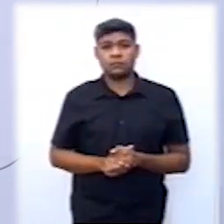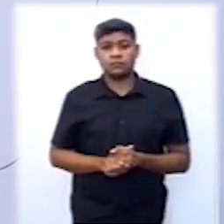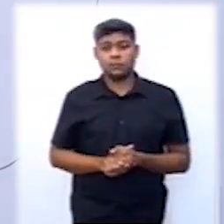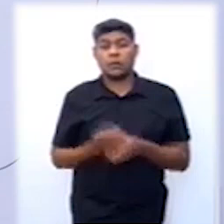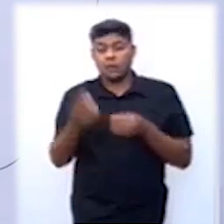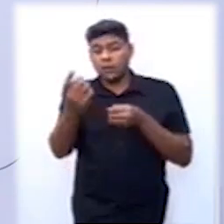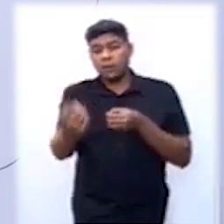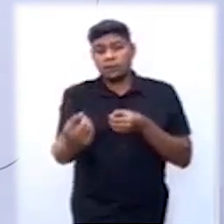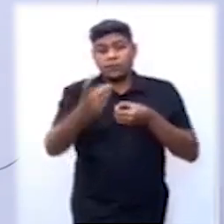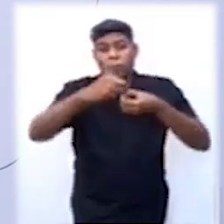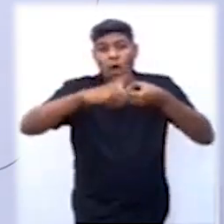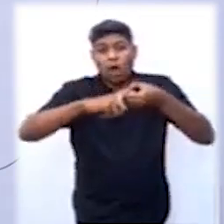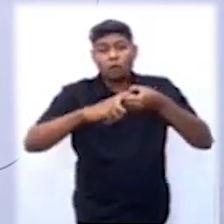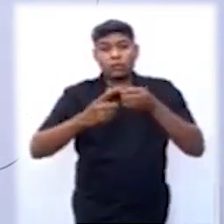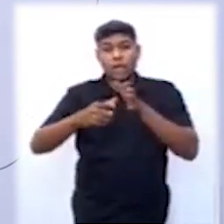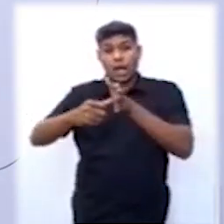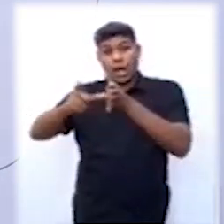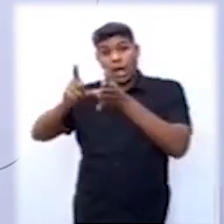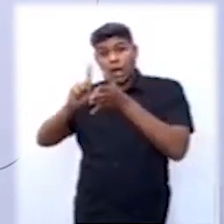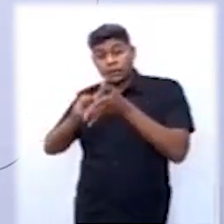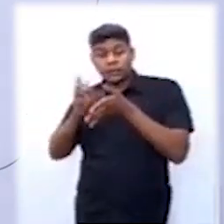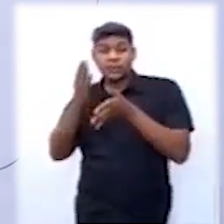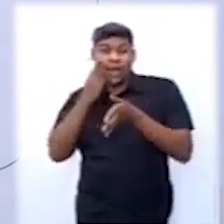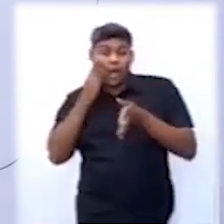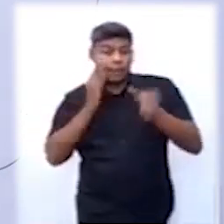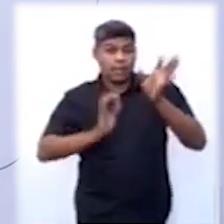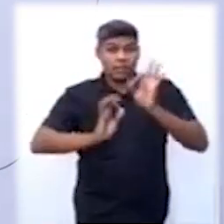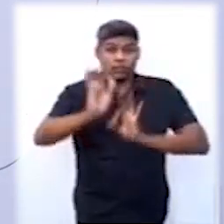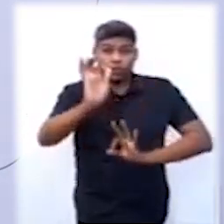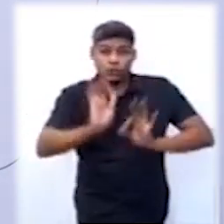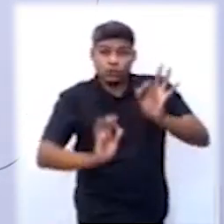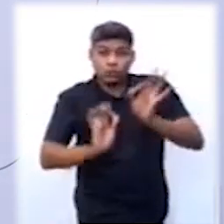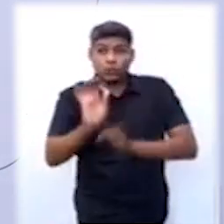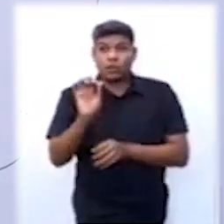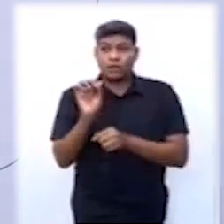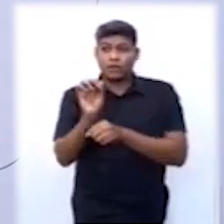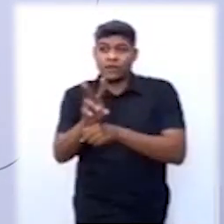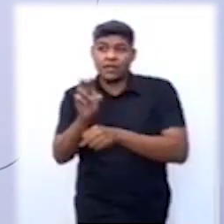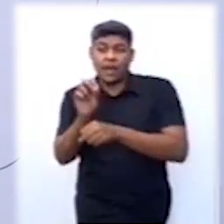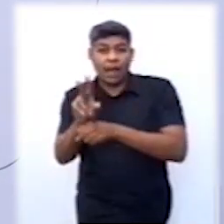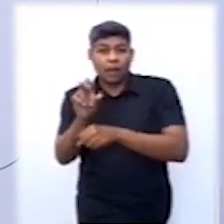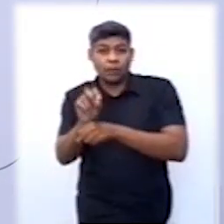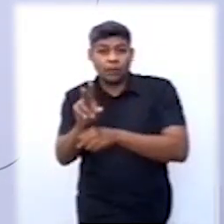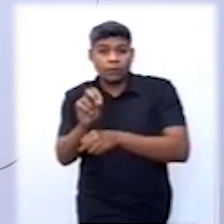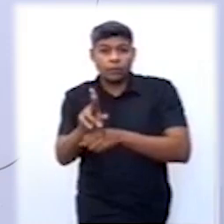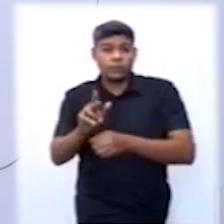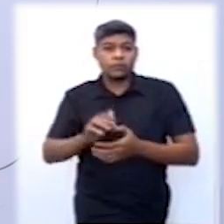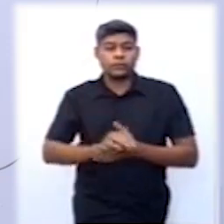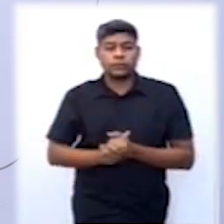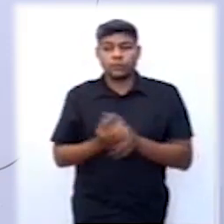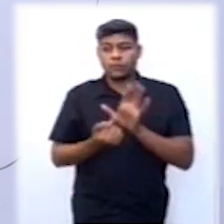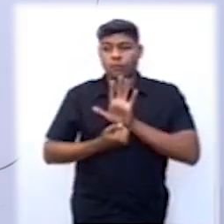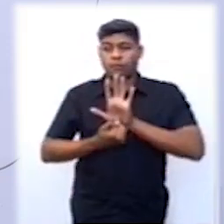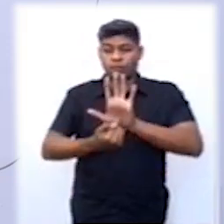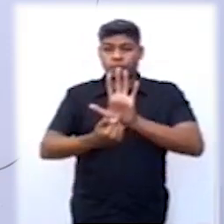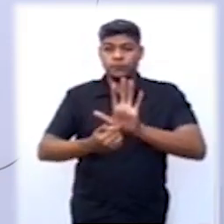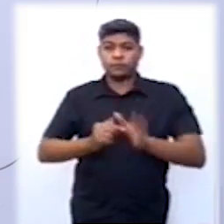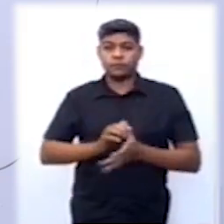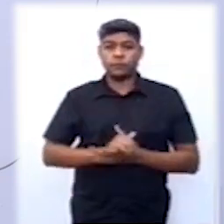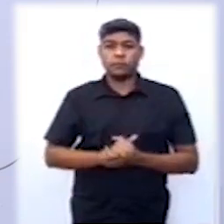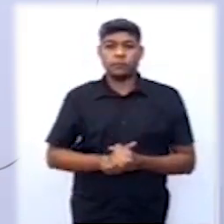vai voltar como se fosse antes, a estrutura aqui, ó, viral. Vou mostrar aqui para